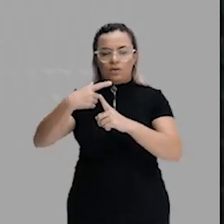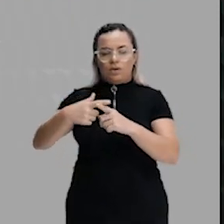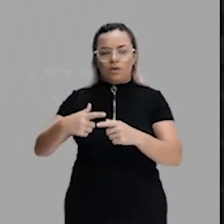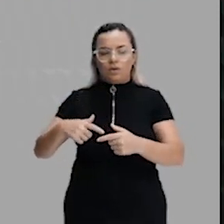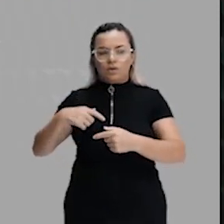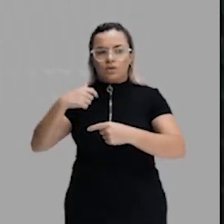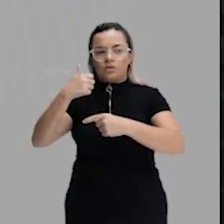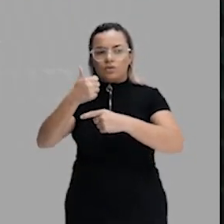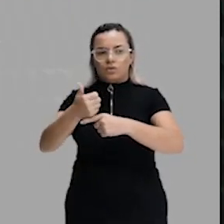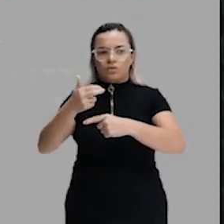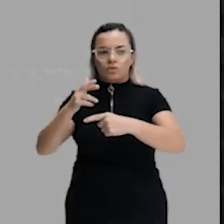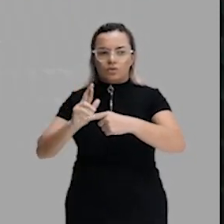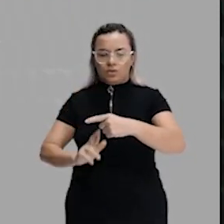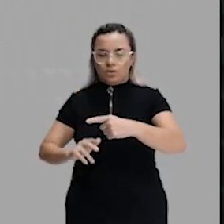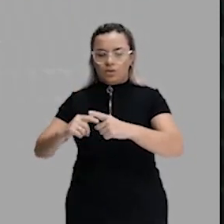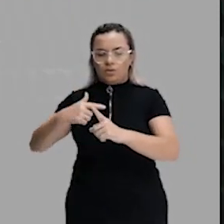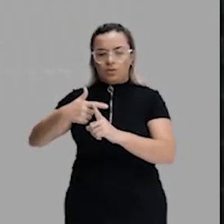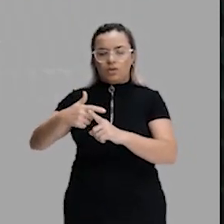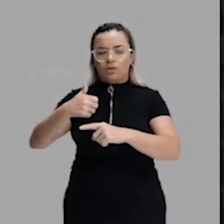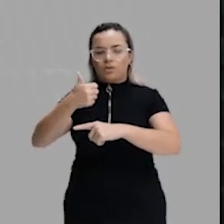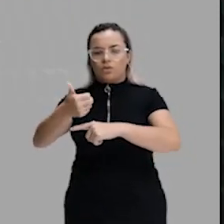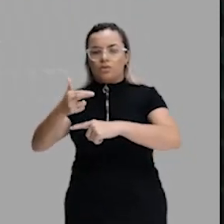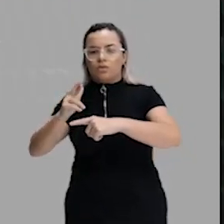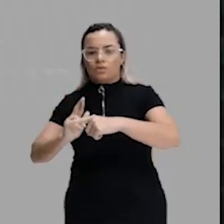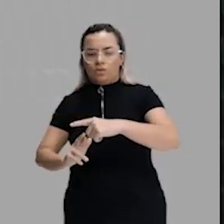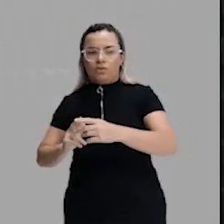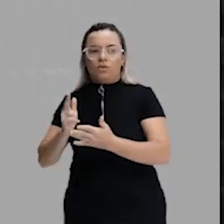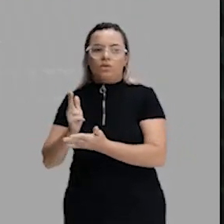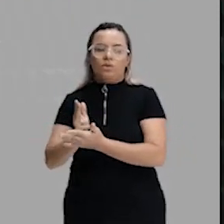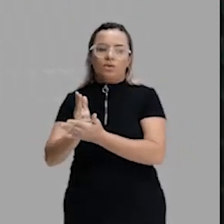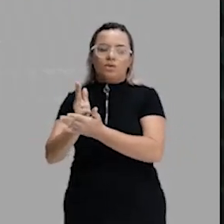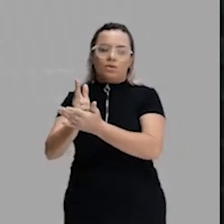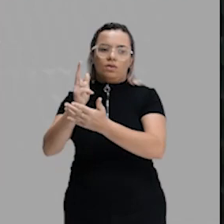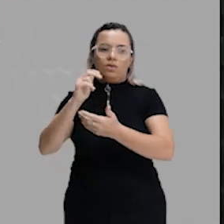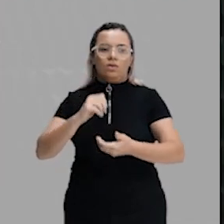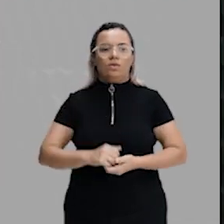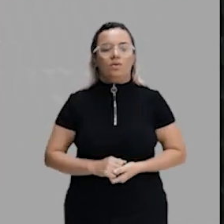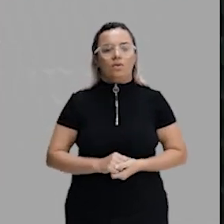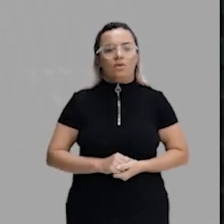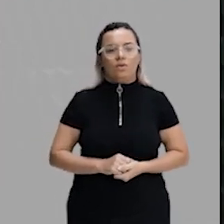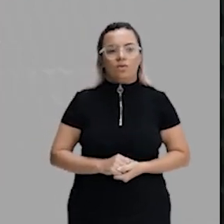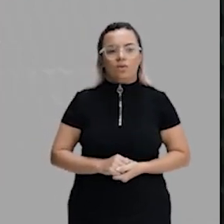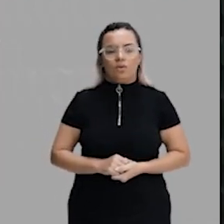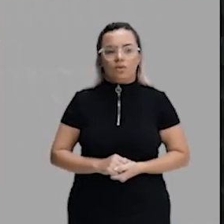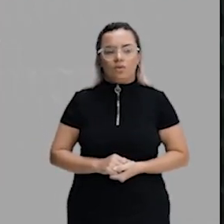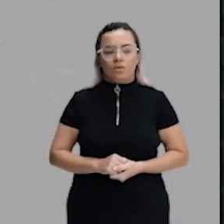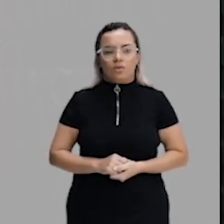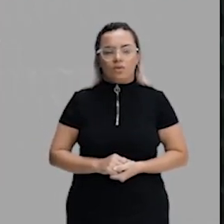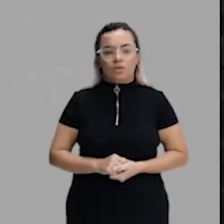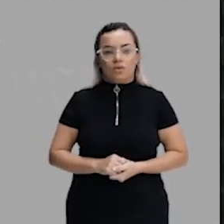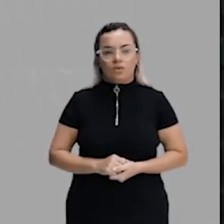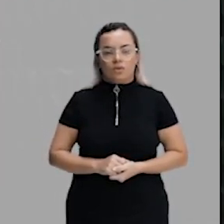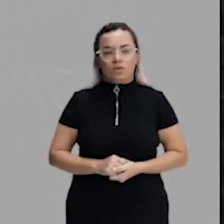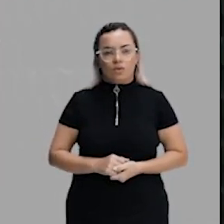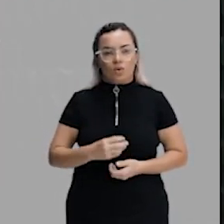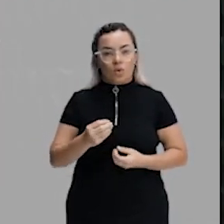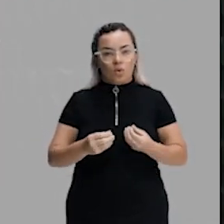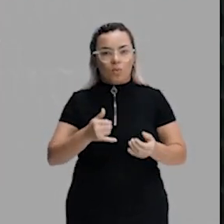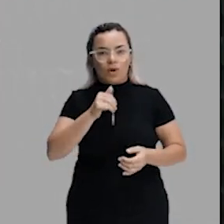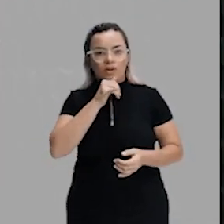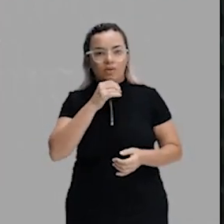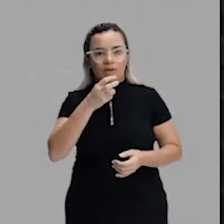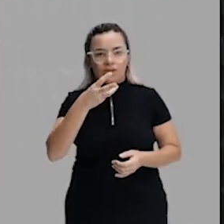vai. Certo? Como se trata aqui de 3, então vão ser 3, né? Mas vamos supor que nós temos